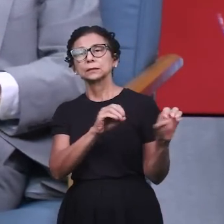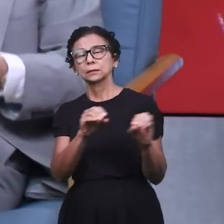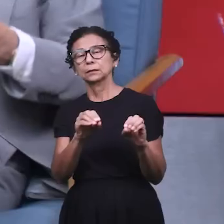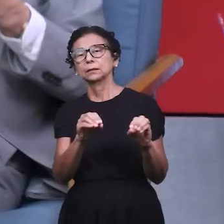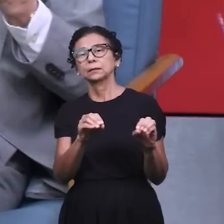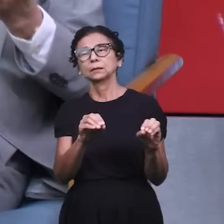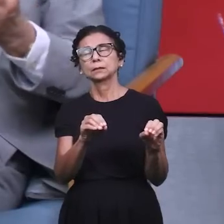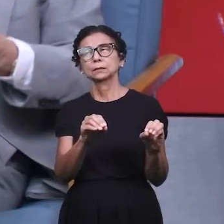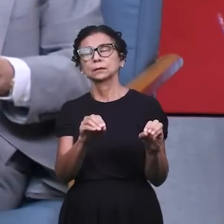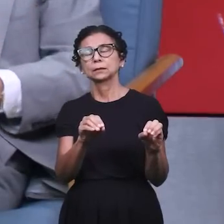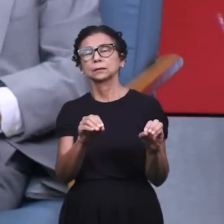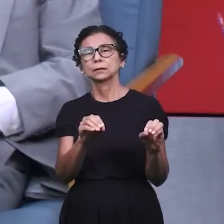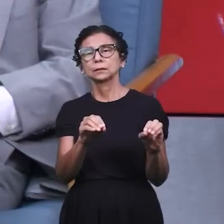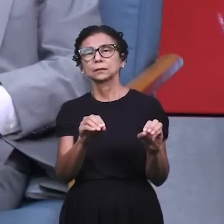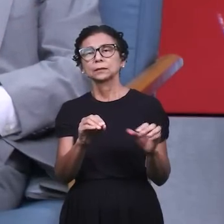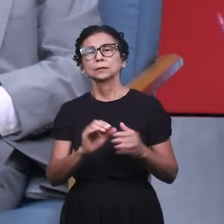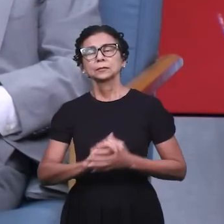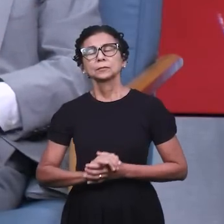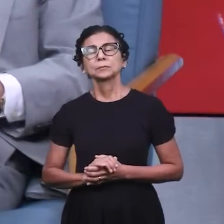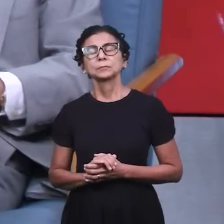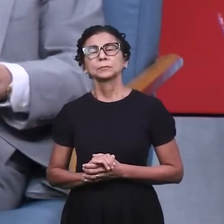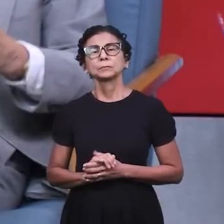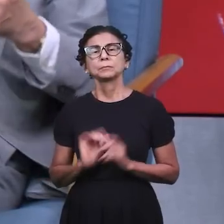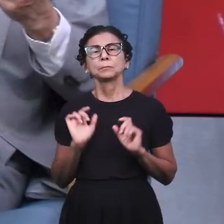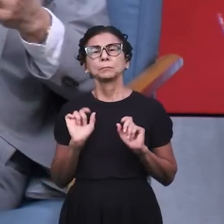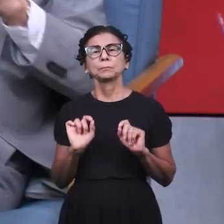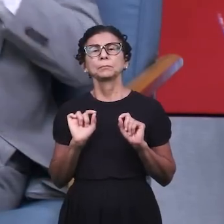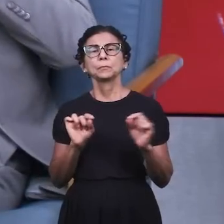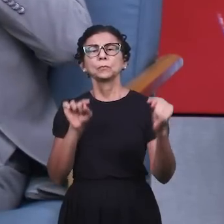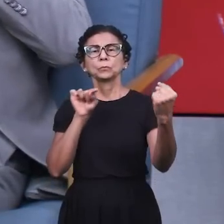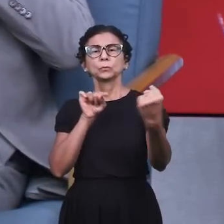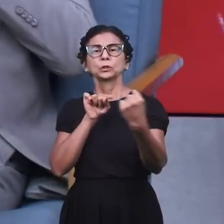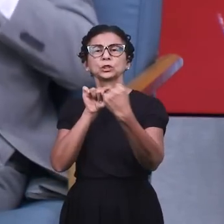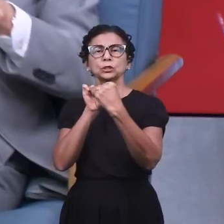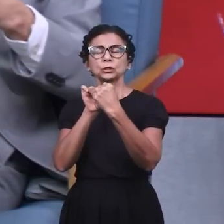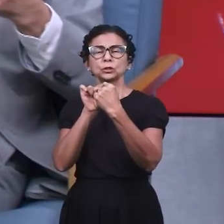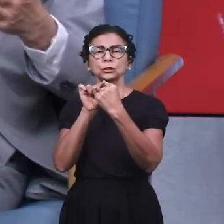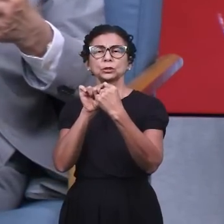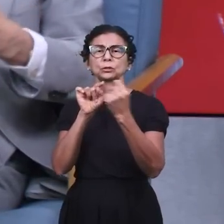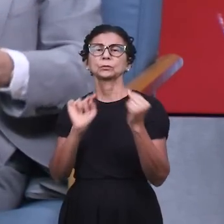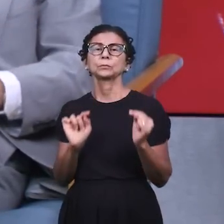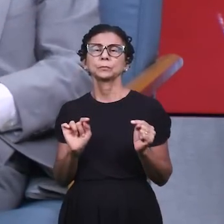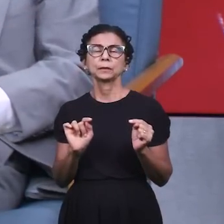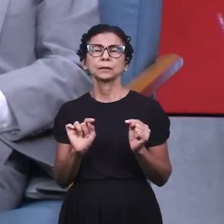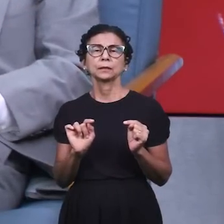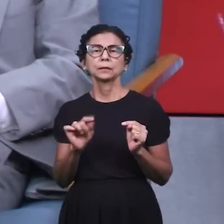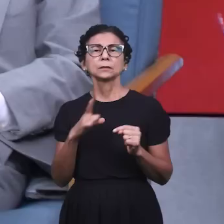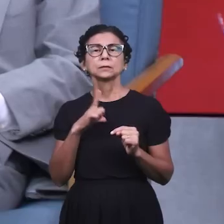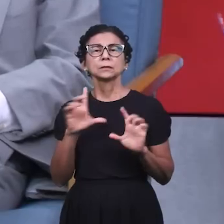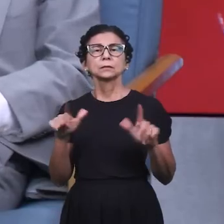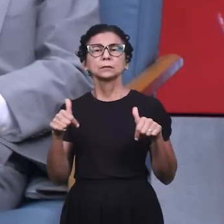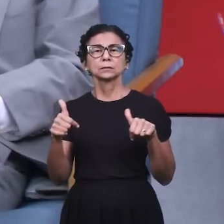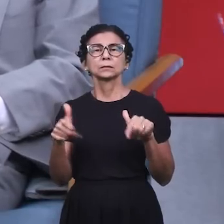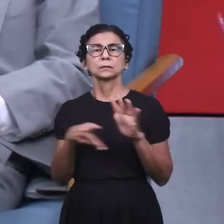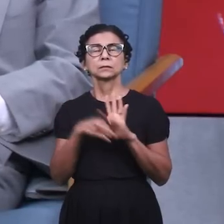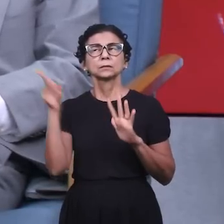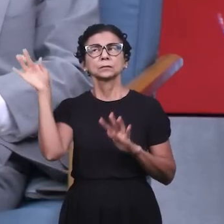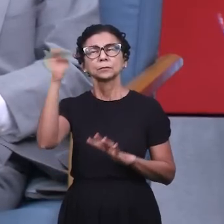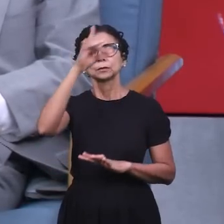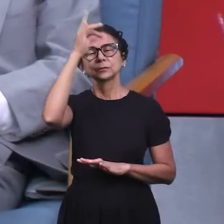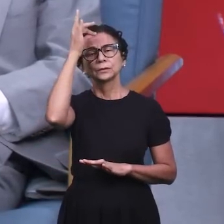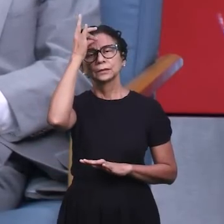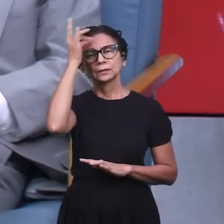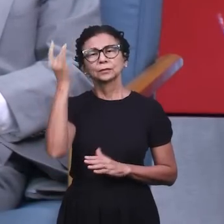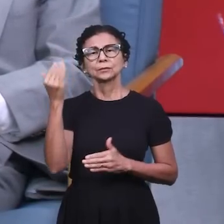nós tenhamos essa operação, para que nós provoquemos essa operação do Espírito Santo no nosso